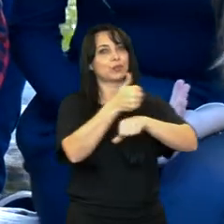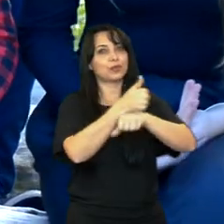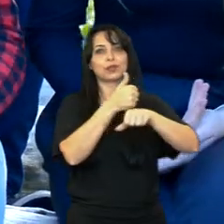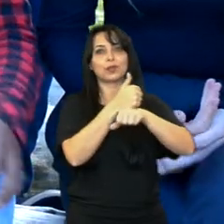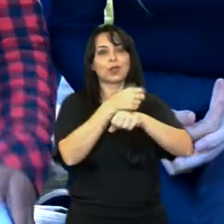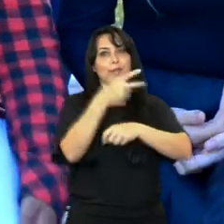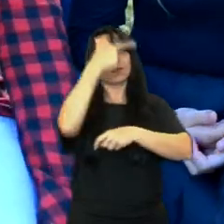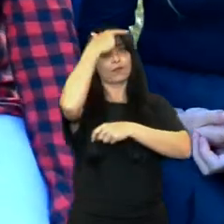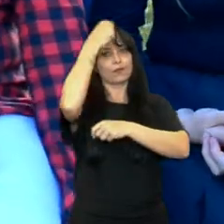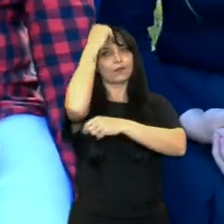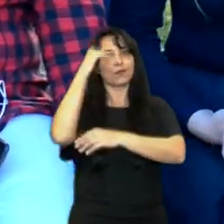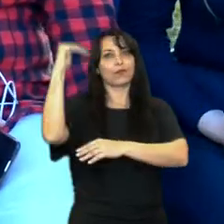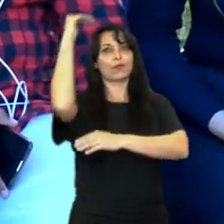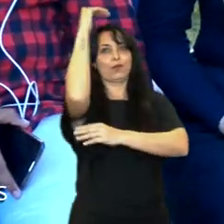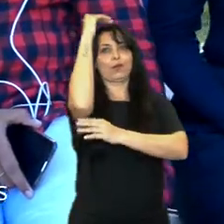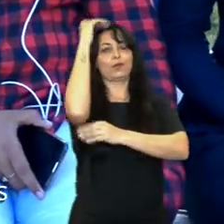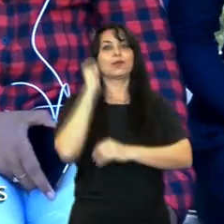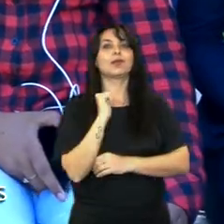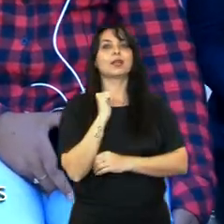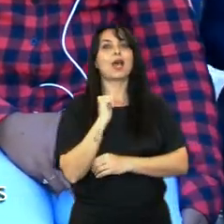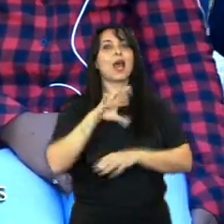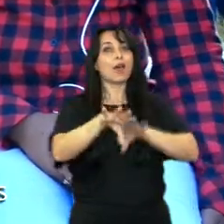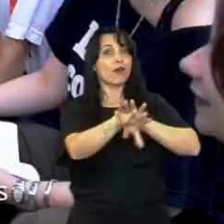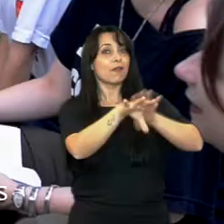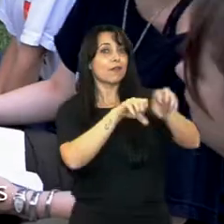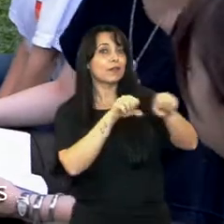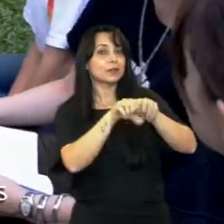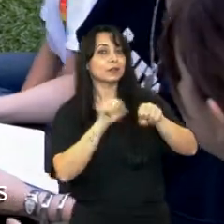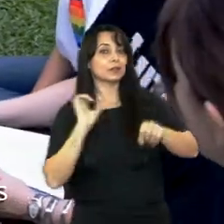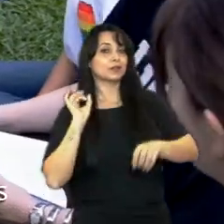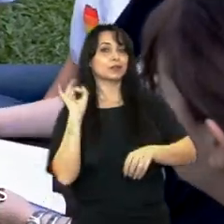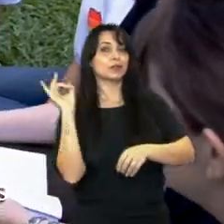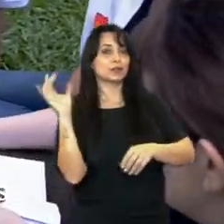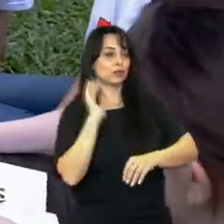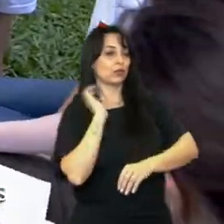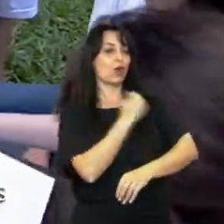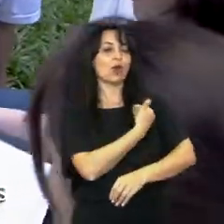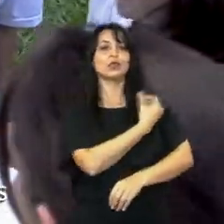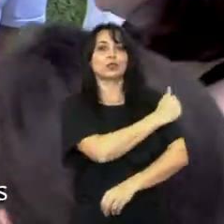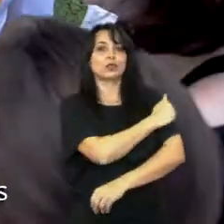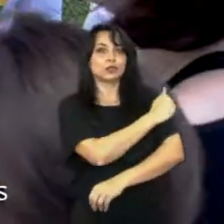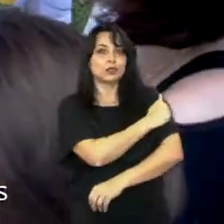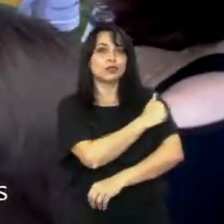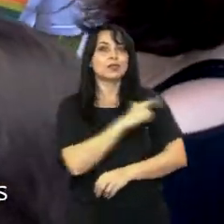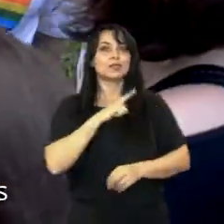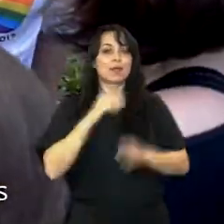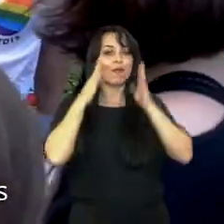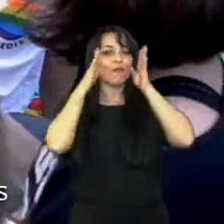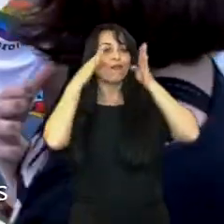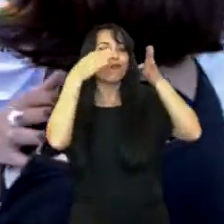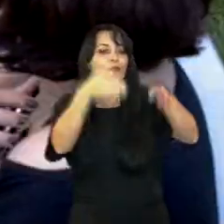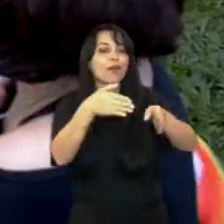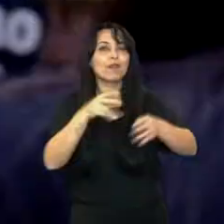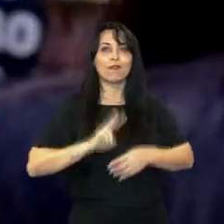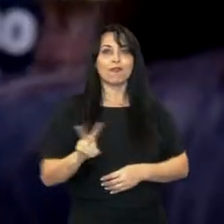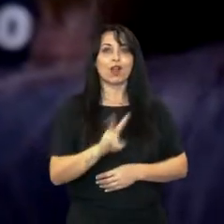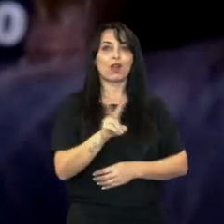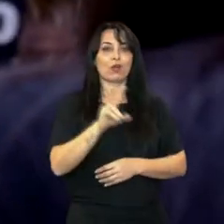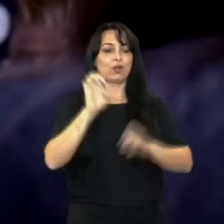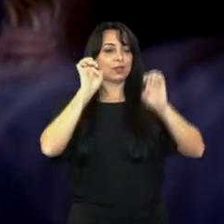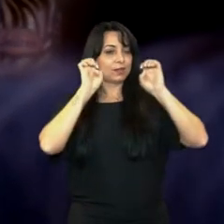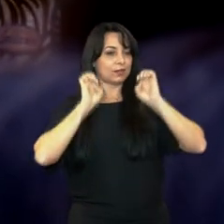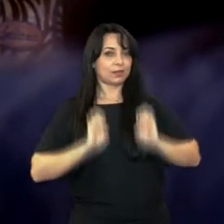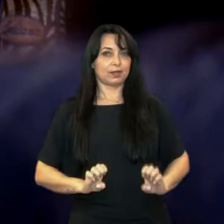nível superior. A formação dos nossos estudantes está centrada em valores como